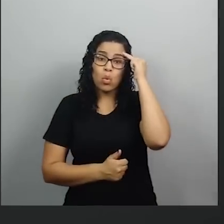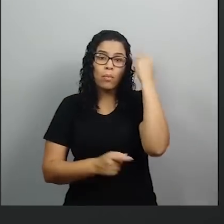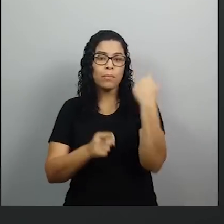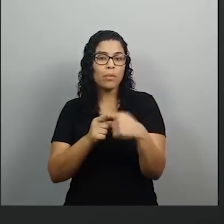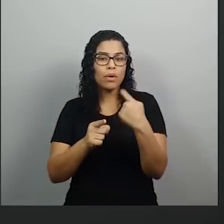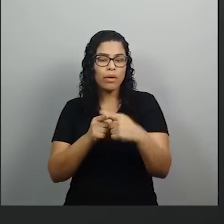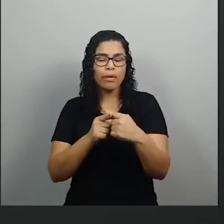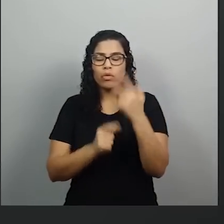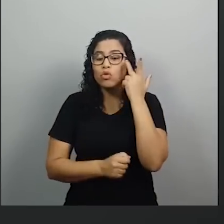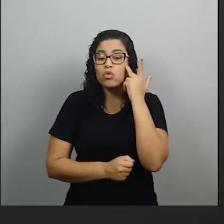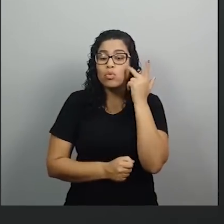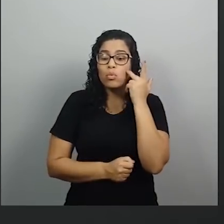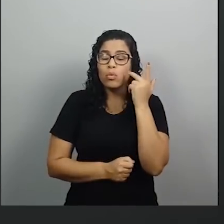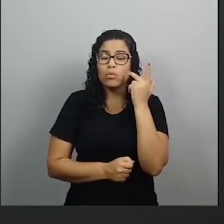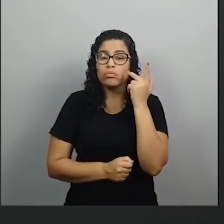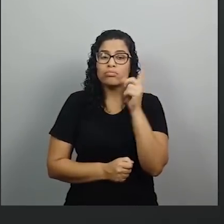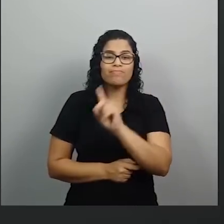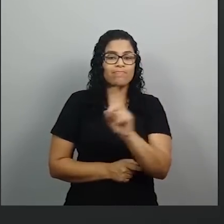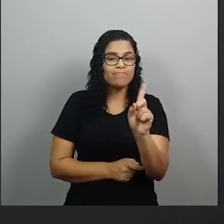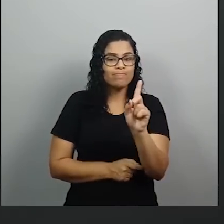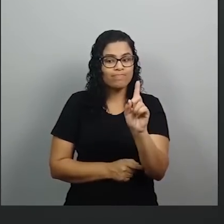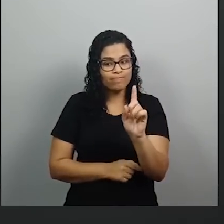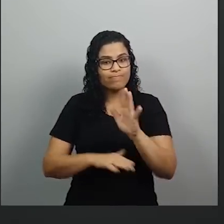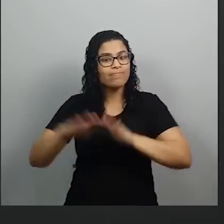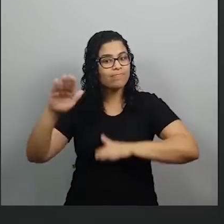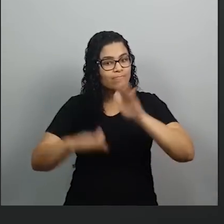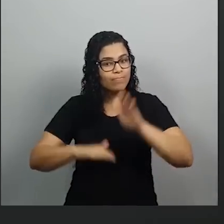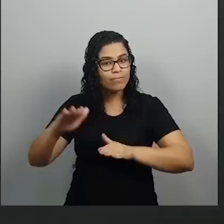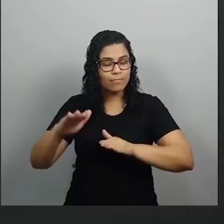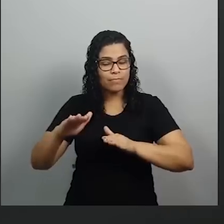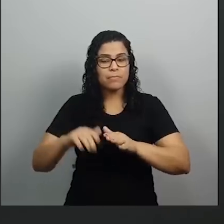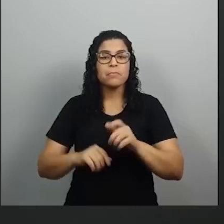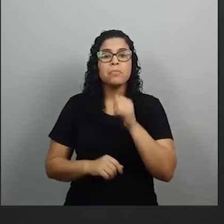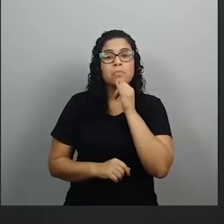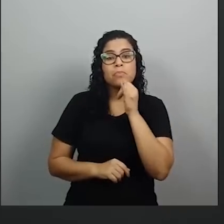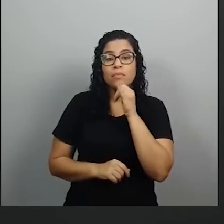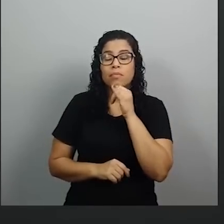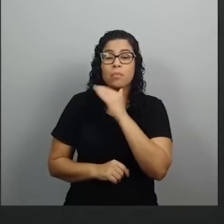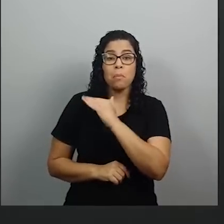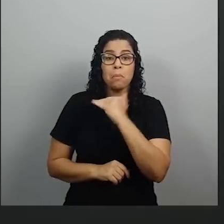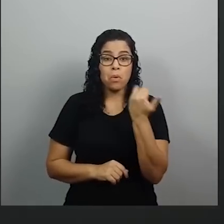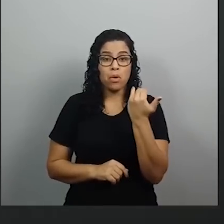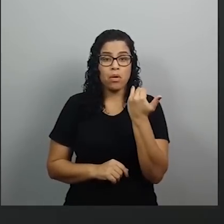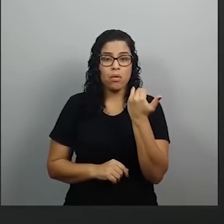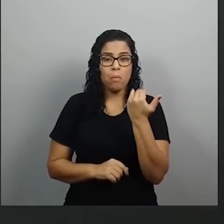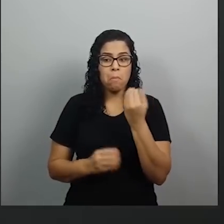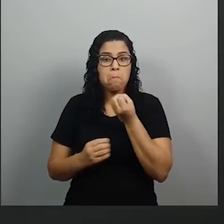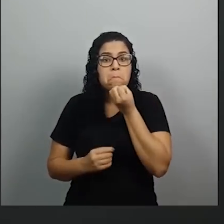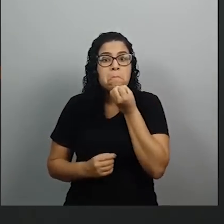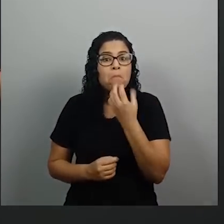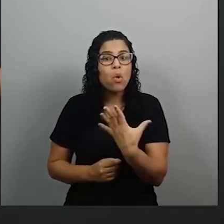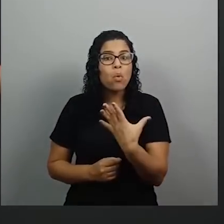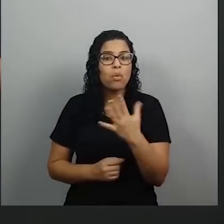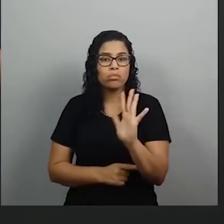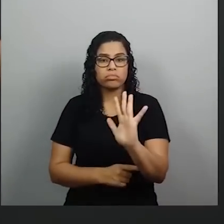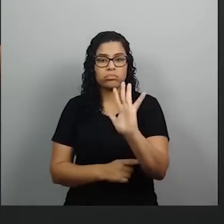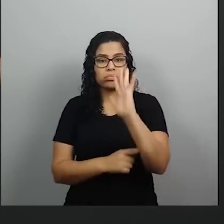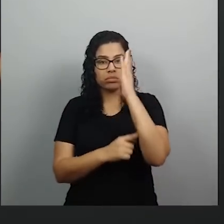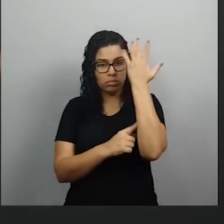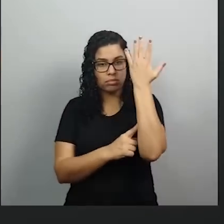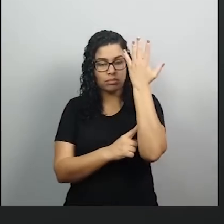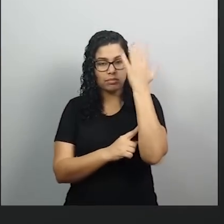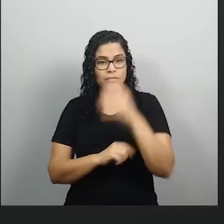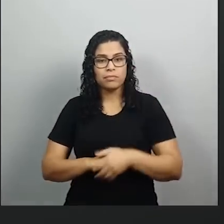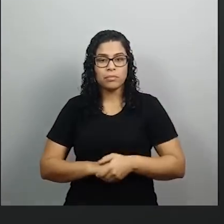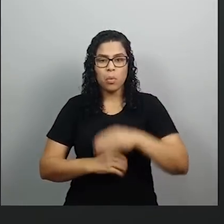condições raras em que aquele ser que morreu, ele ficou com uma preservação muito boa. Dependendo